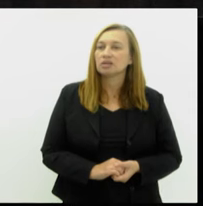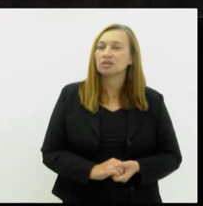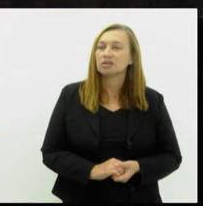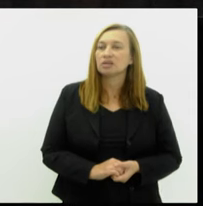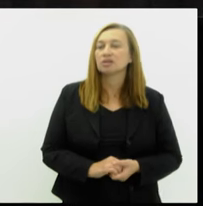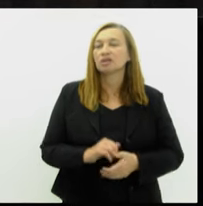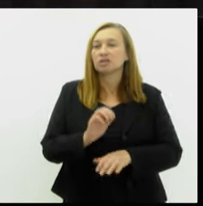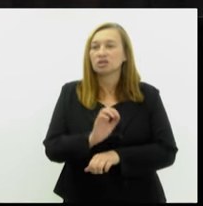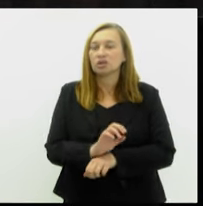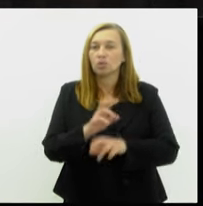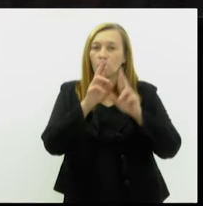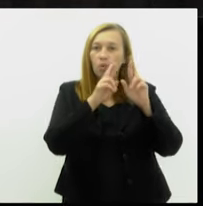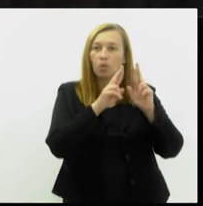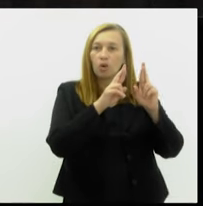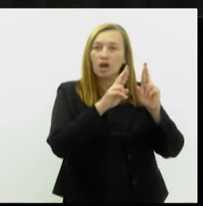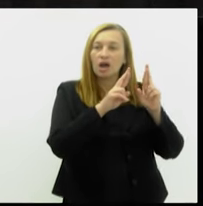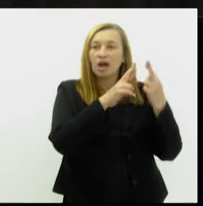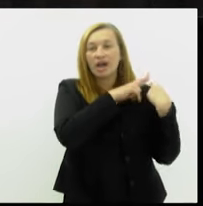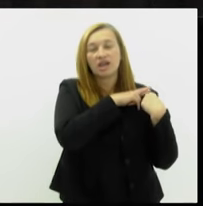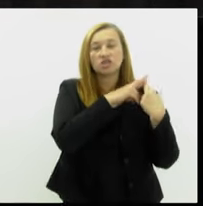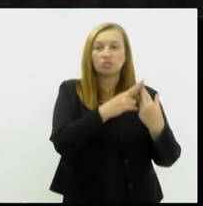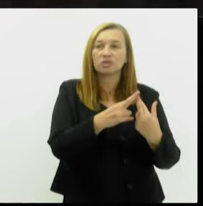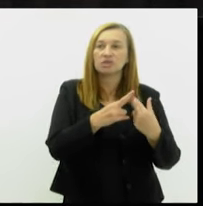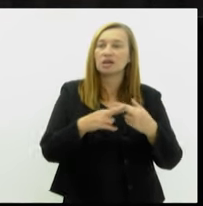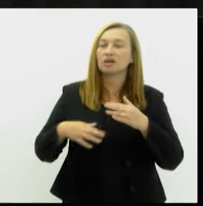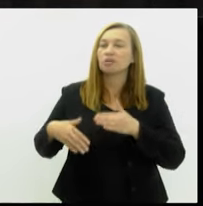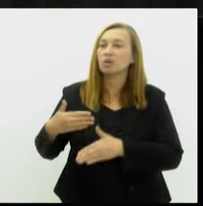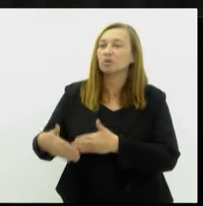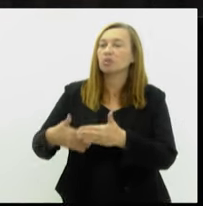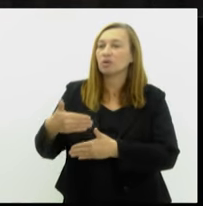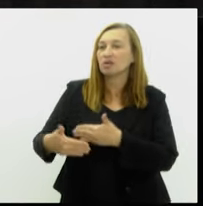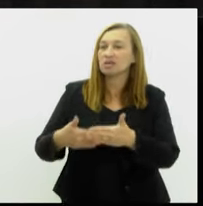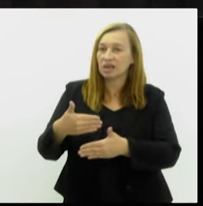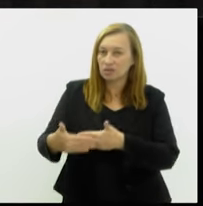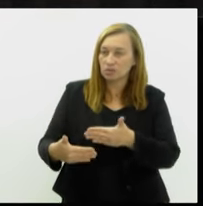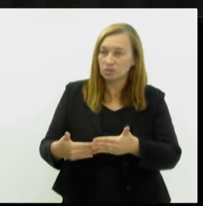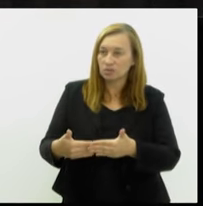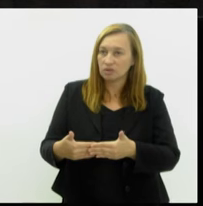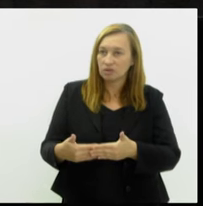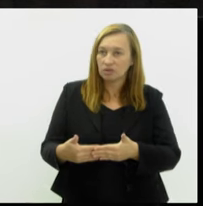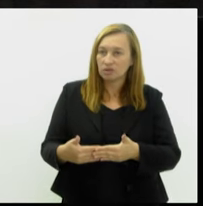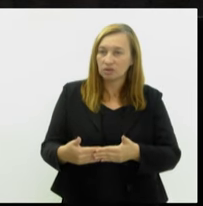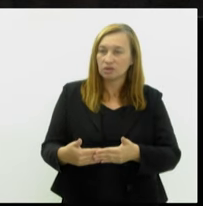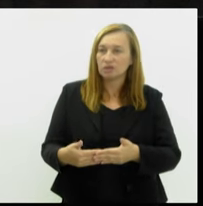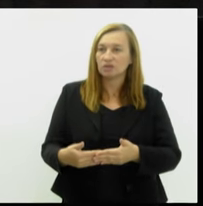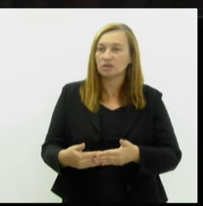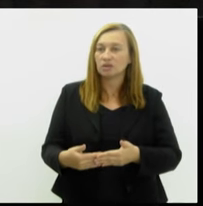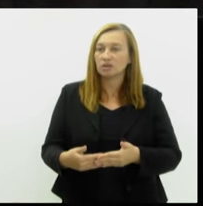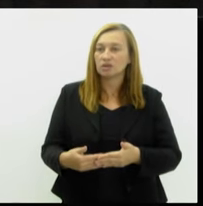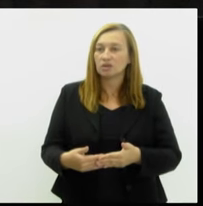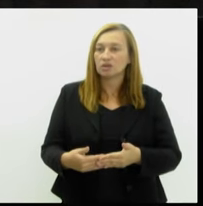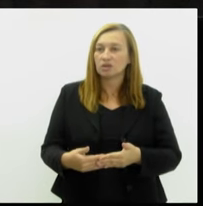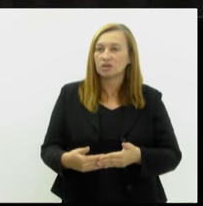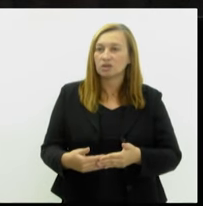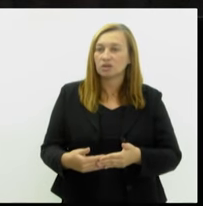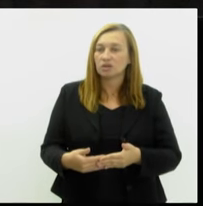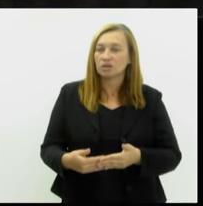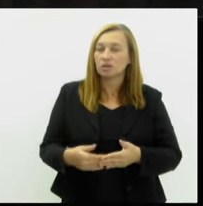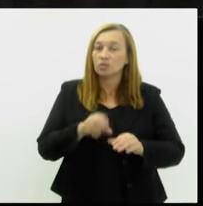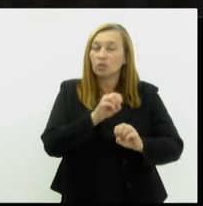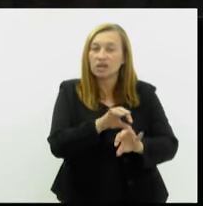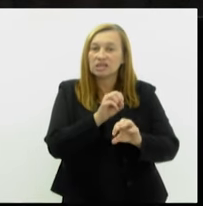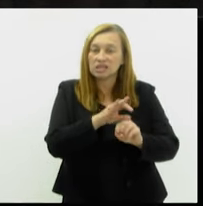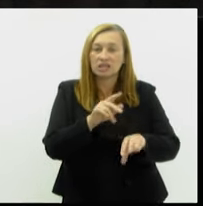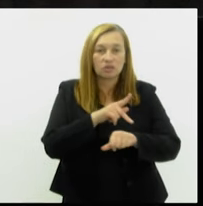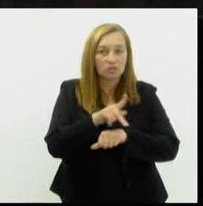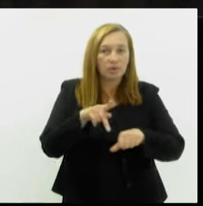ser responsável pelo processo de alfabetização do país. Mas, ao